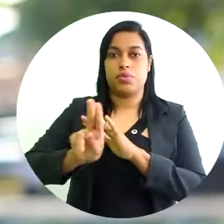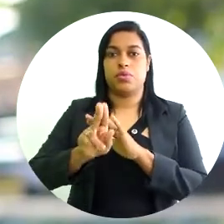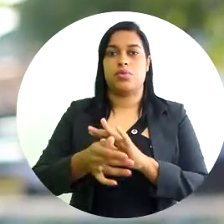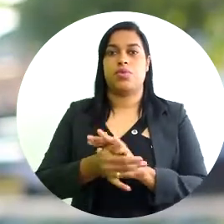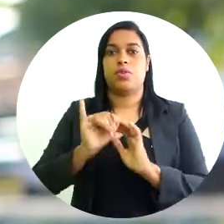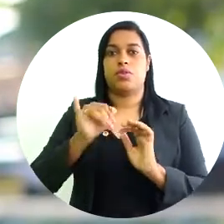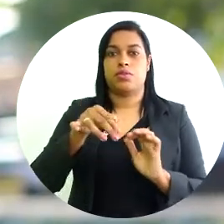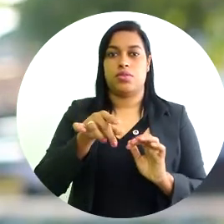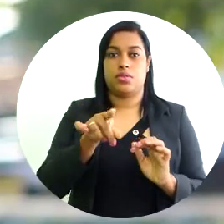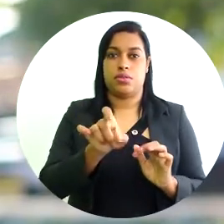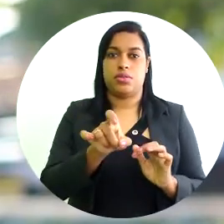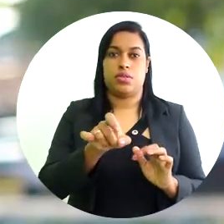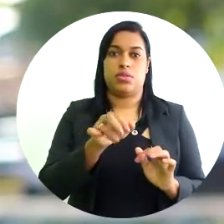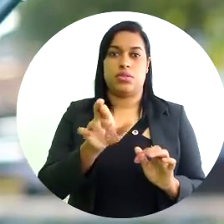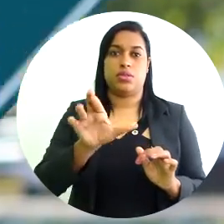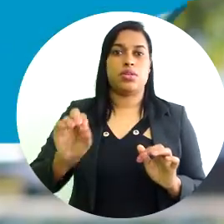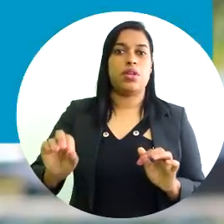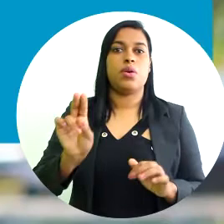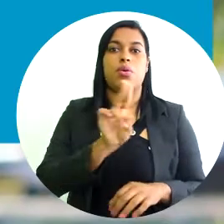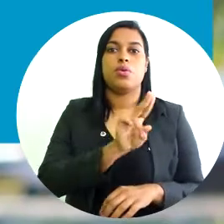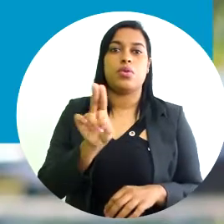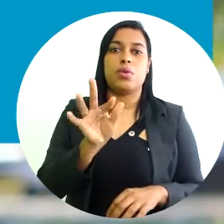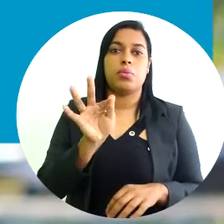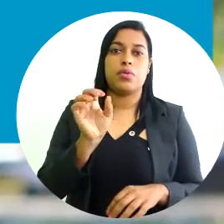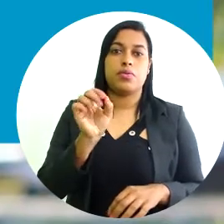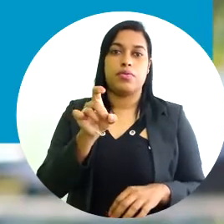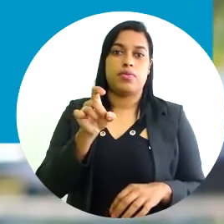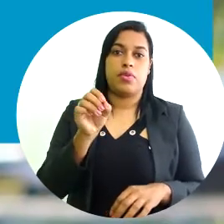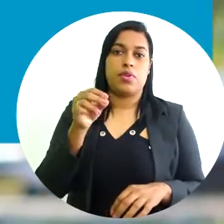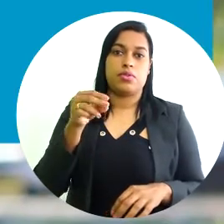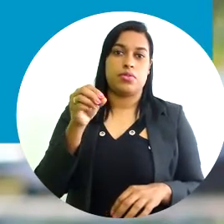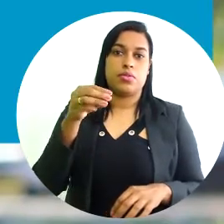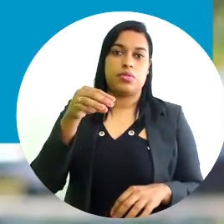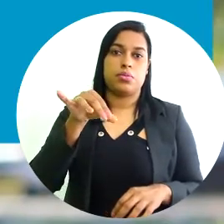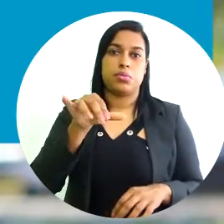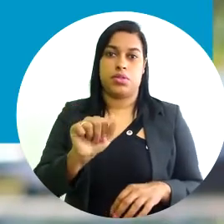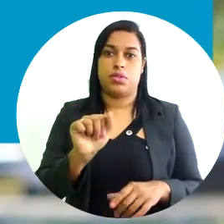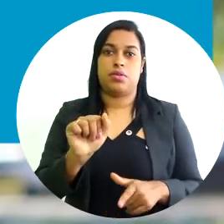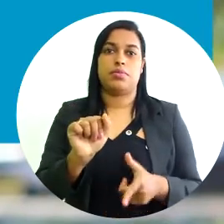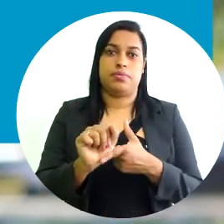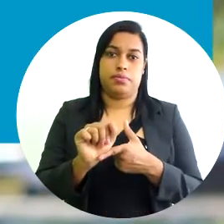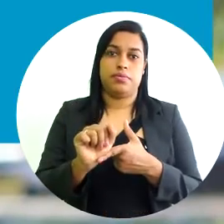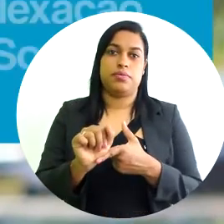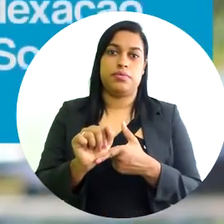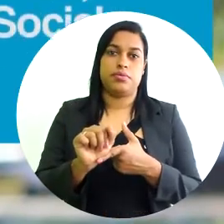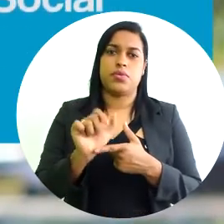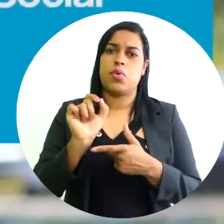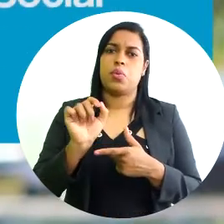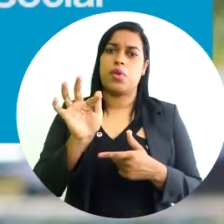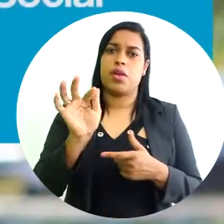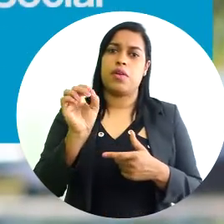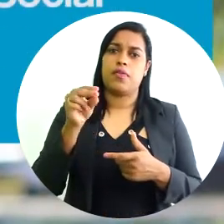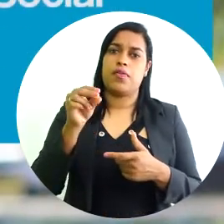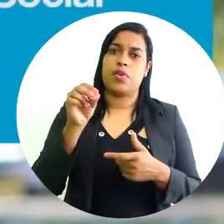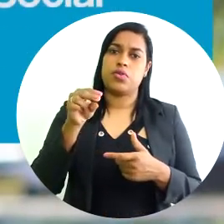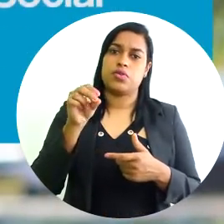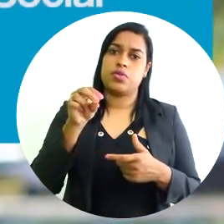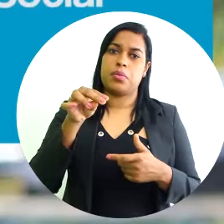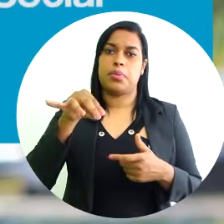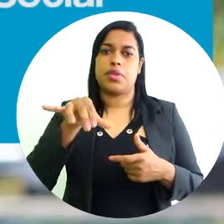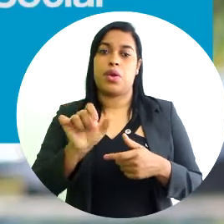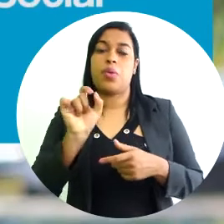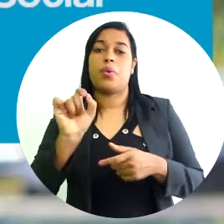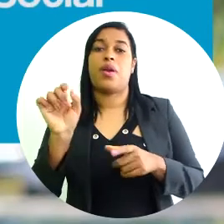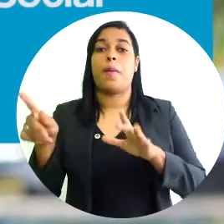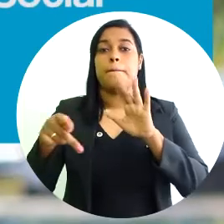processo de indexação. E para isso a gente dá o nome de foxonomia. Foxonomia é o que a gente chama de indexação social, ou seja, é